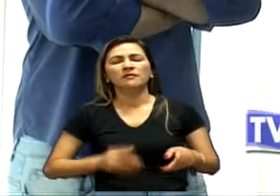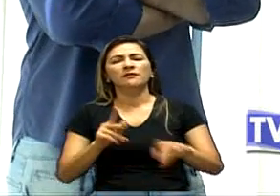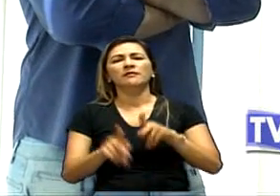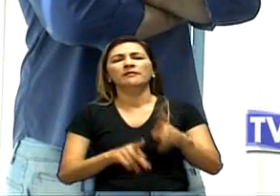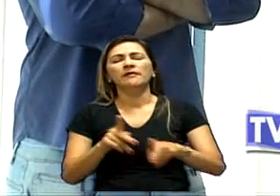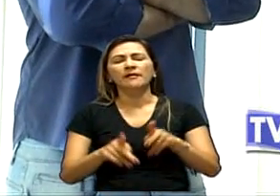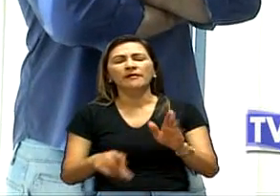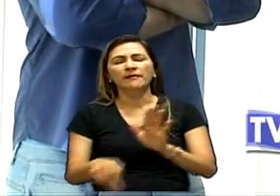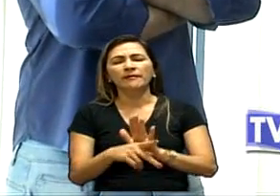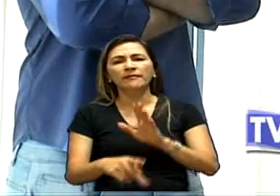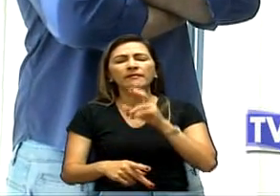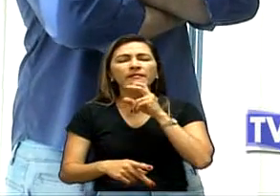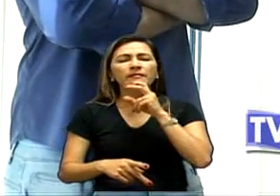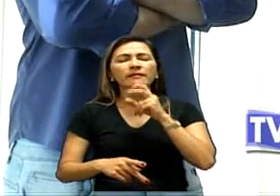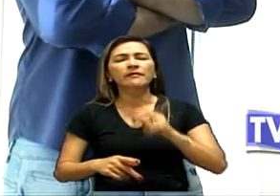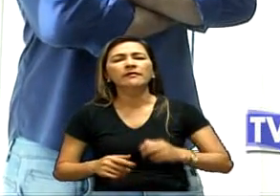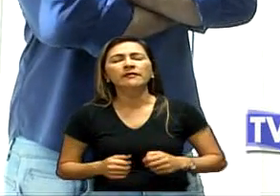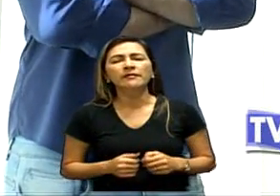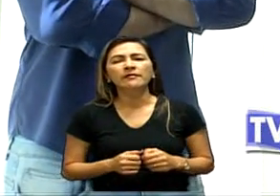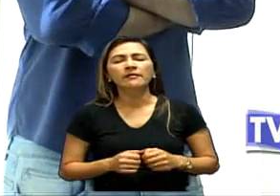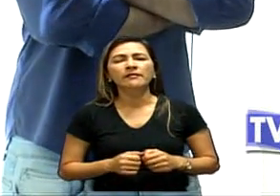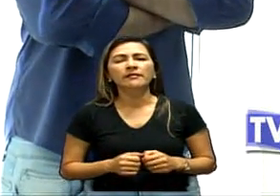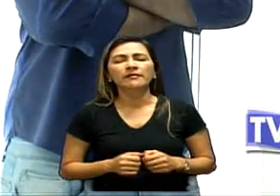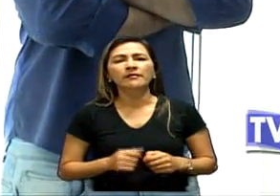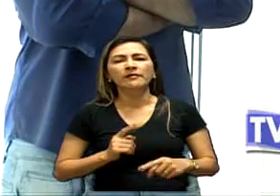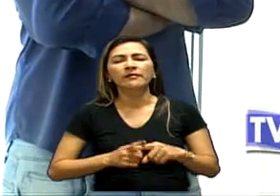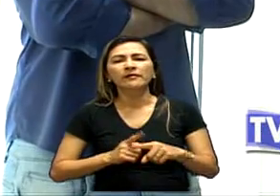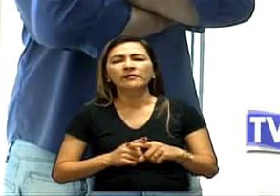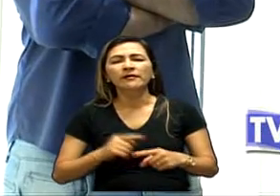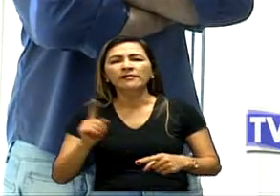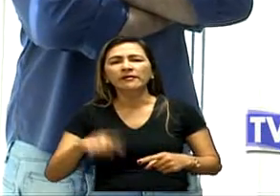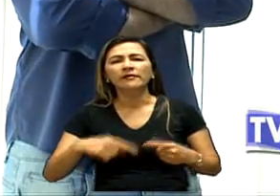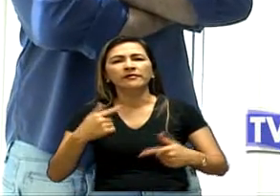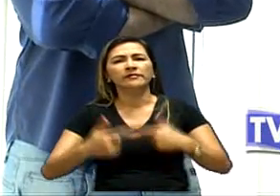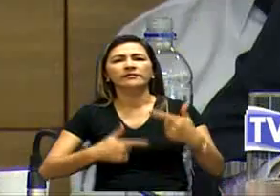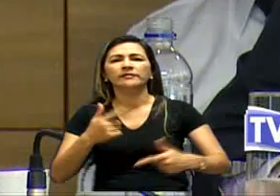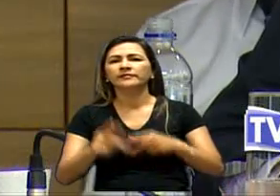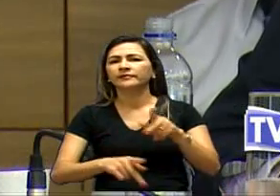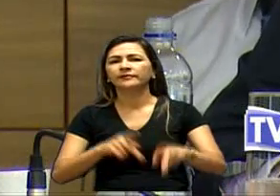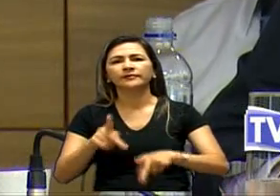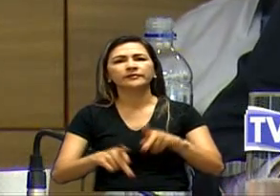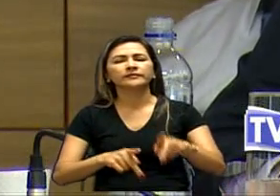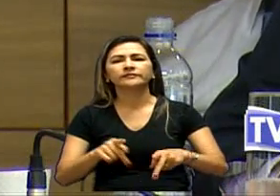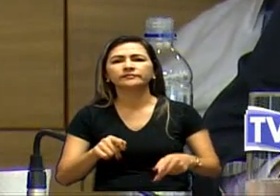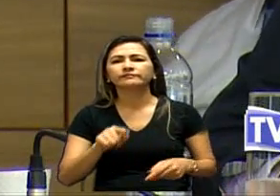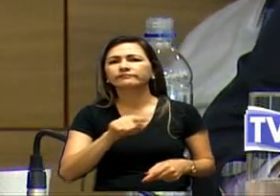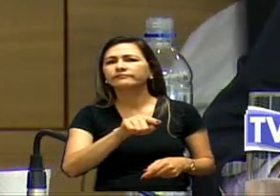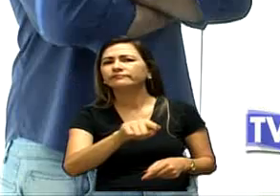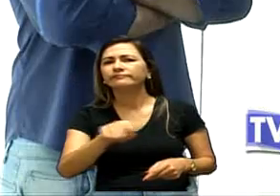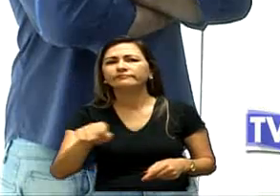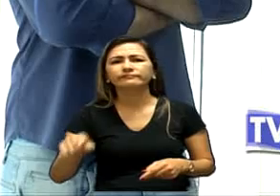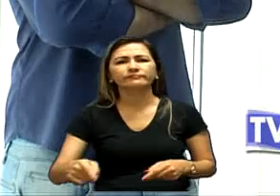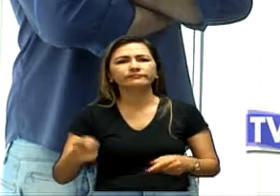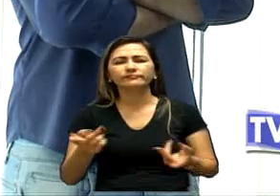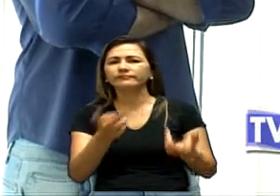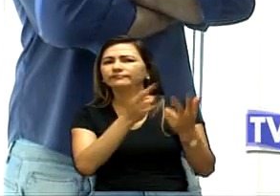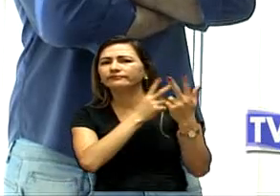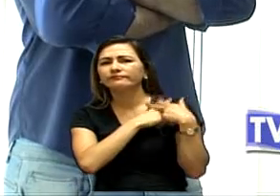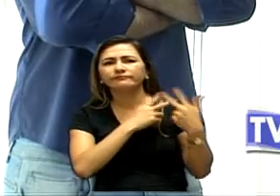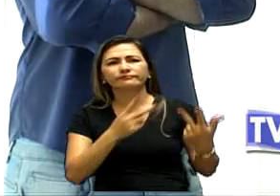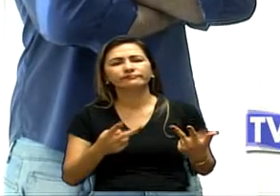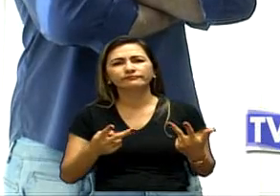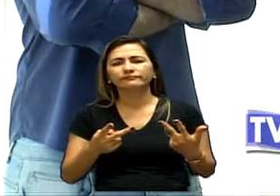cidade. Esses que são, que carrega o serviço público nas costas. Sem dúvida. Né? E que tem sido tão desvalorizado no último